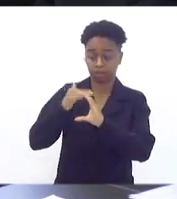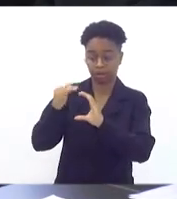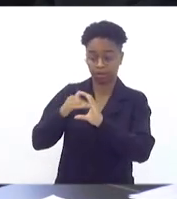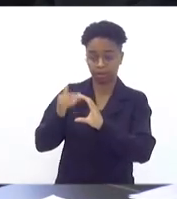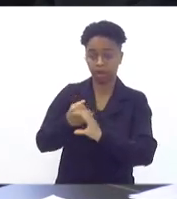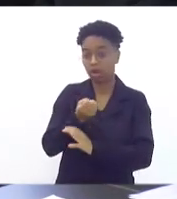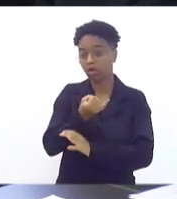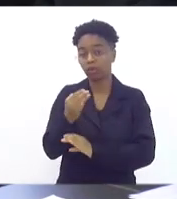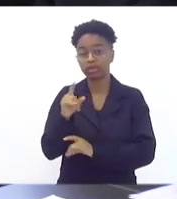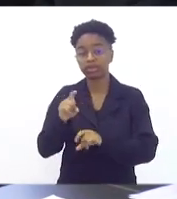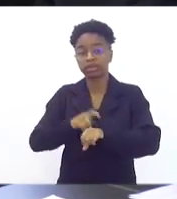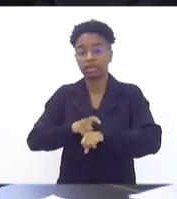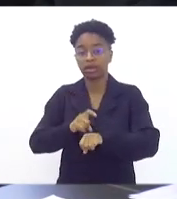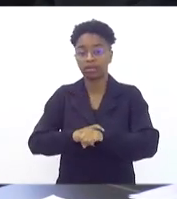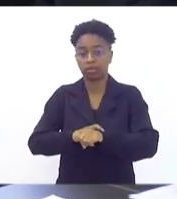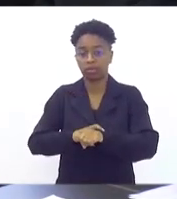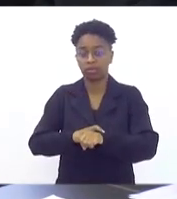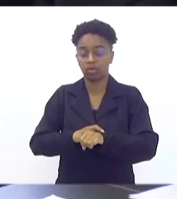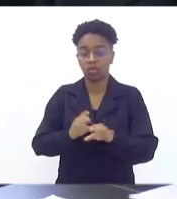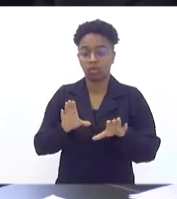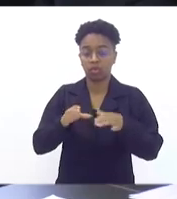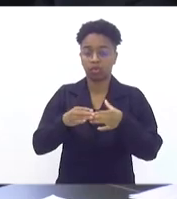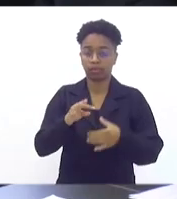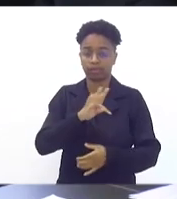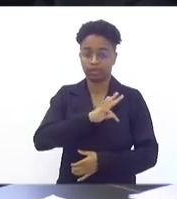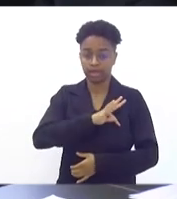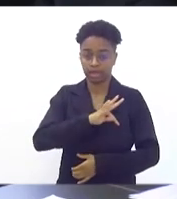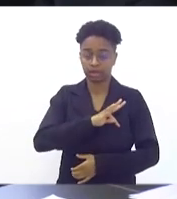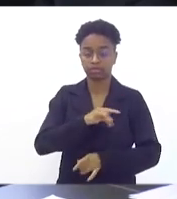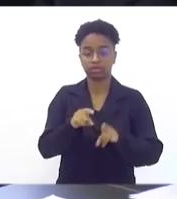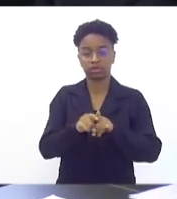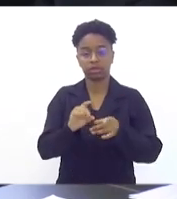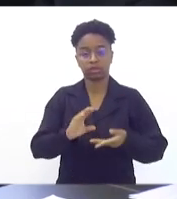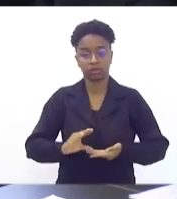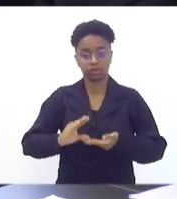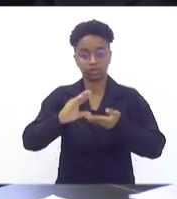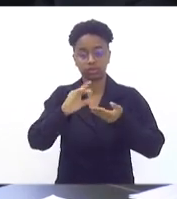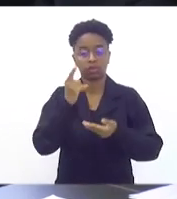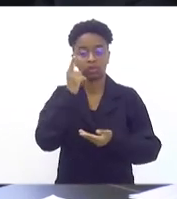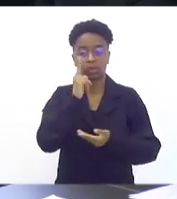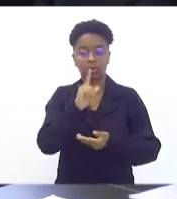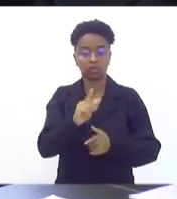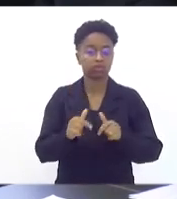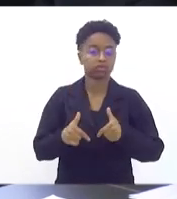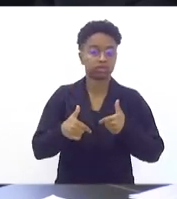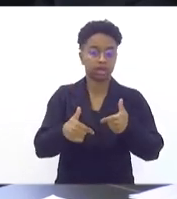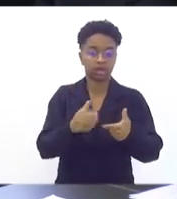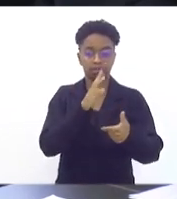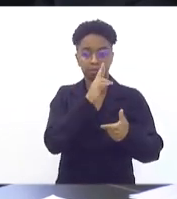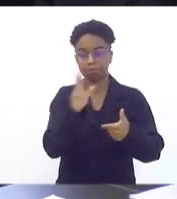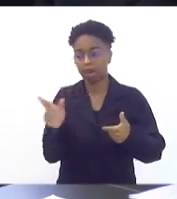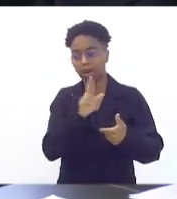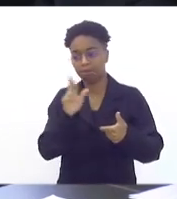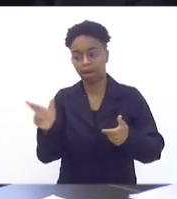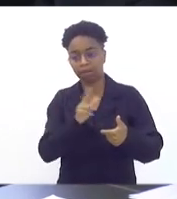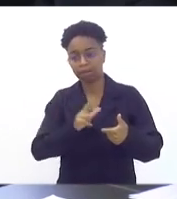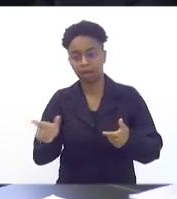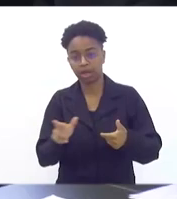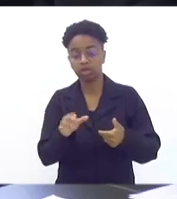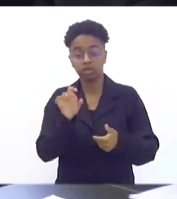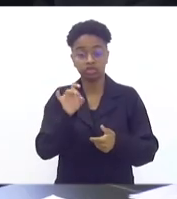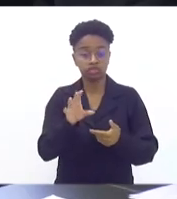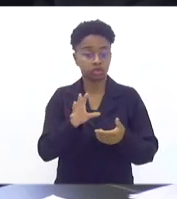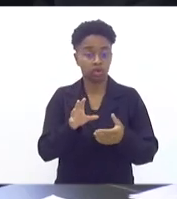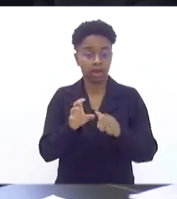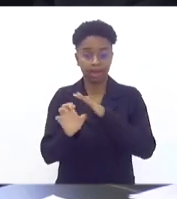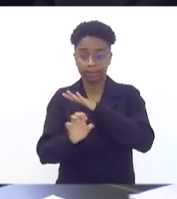é as câmaras técnicas da agência o conselho poderia dar conta de dar uma resposta efetiva não só a